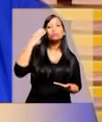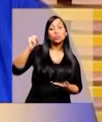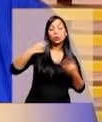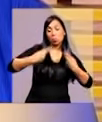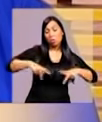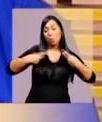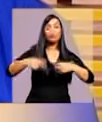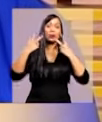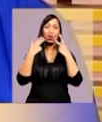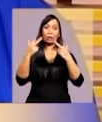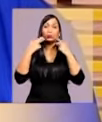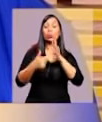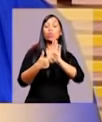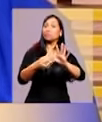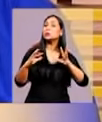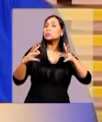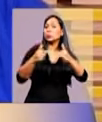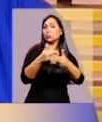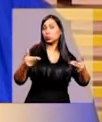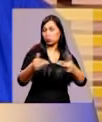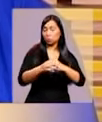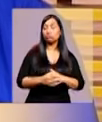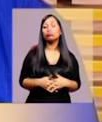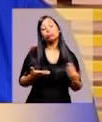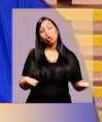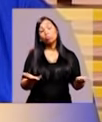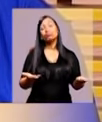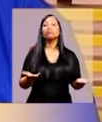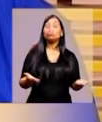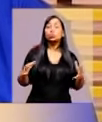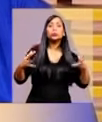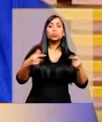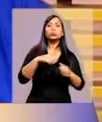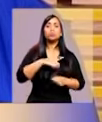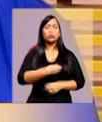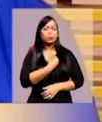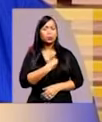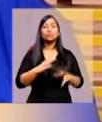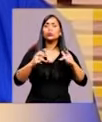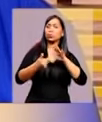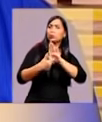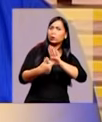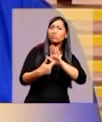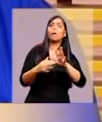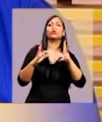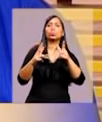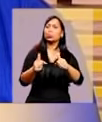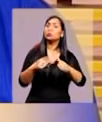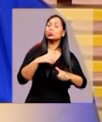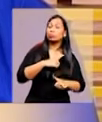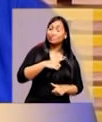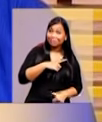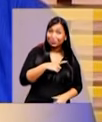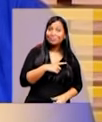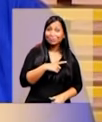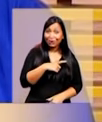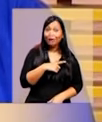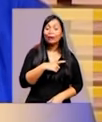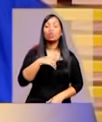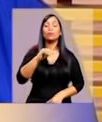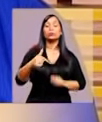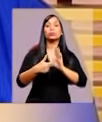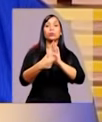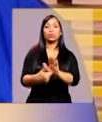a sabedoria natural manifesta em todas as coisas. Então, tudo que está vivo, tudo que se manifesta, tudo que se move, tudo que